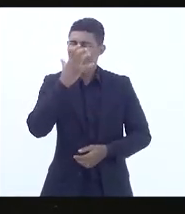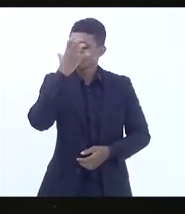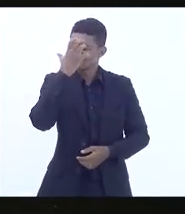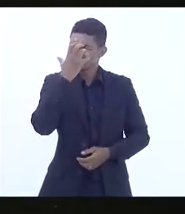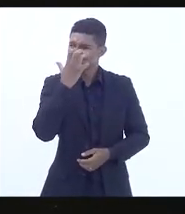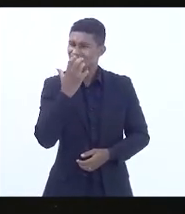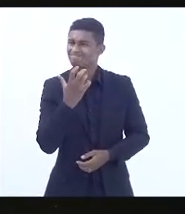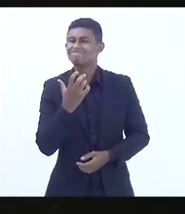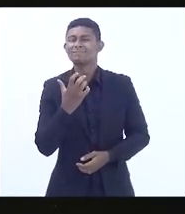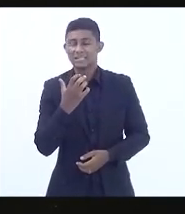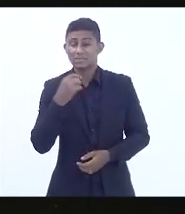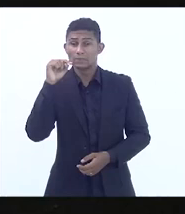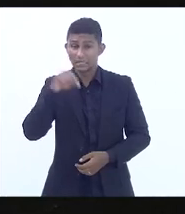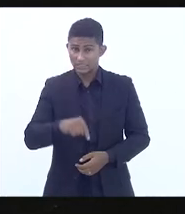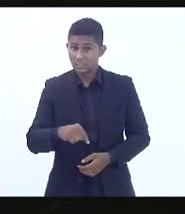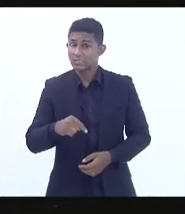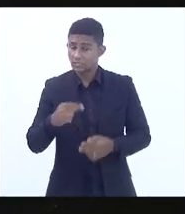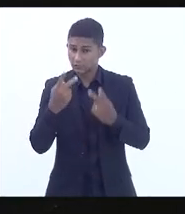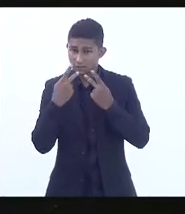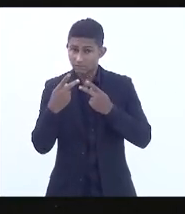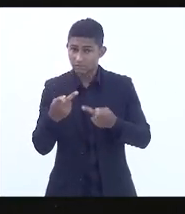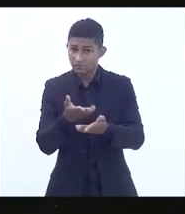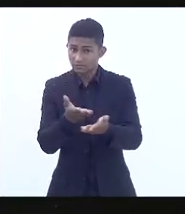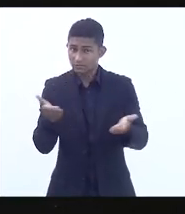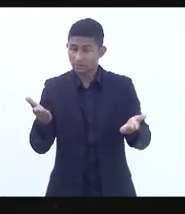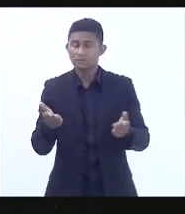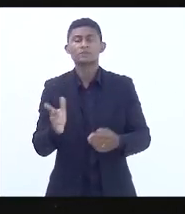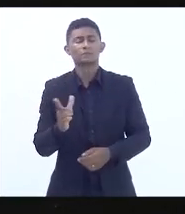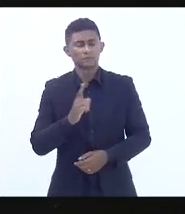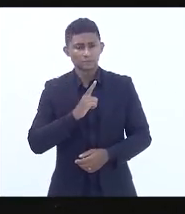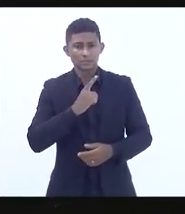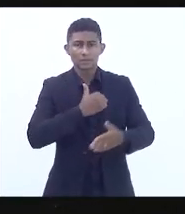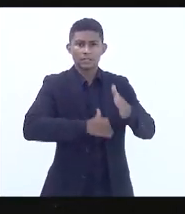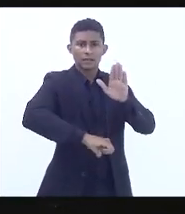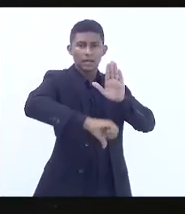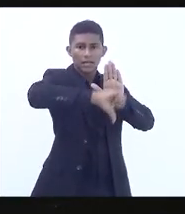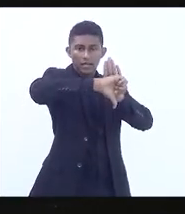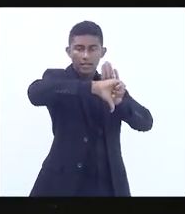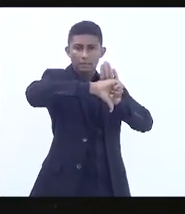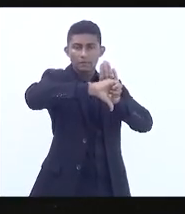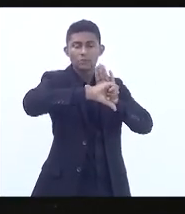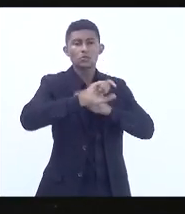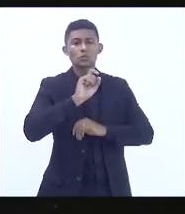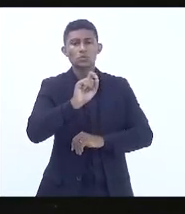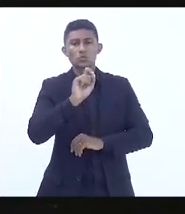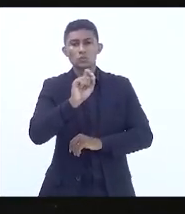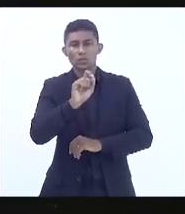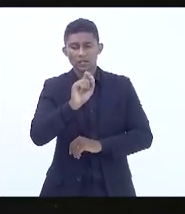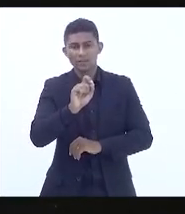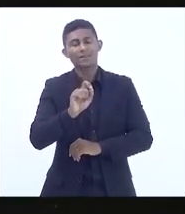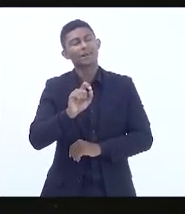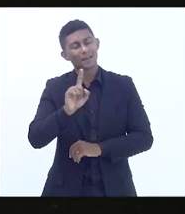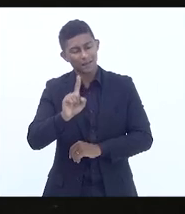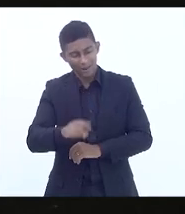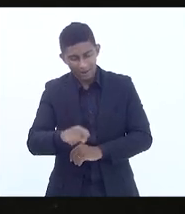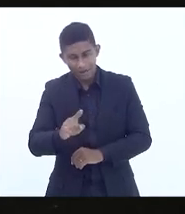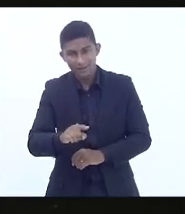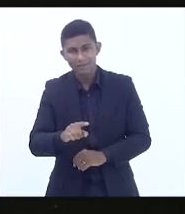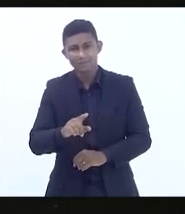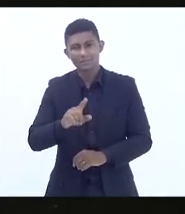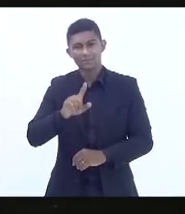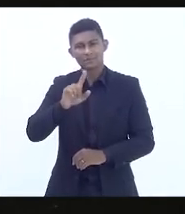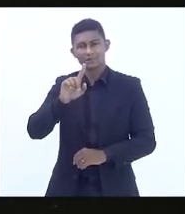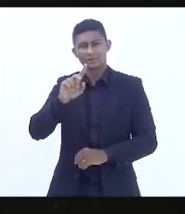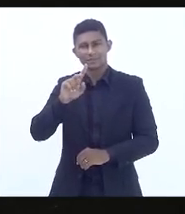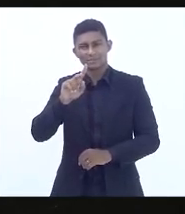eu vou relatar aqui. É um caso de crime de homofobia, que se o senhor me permitir, Val,